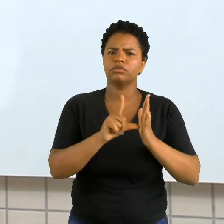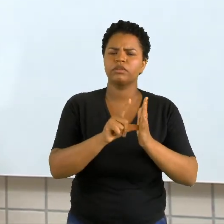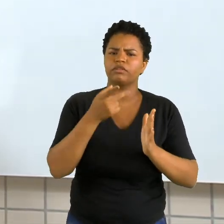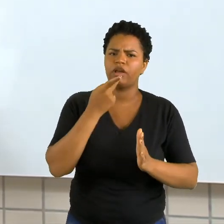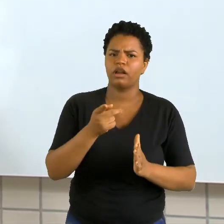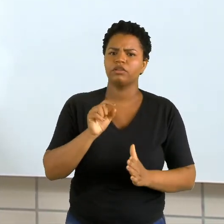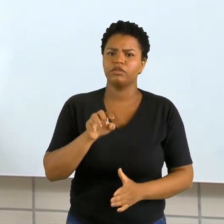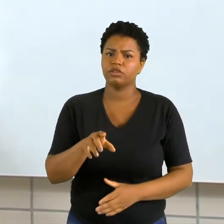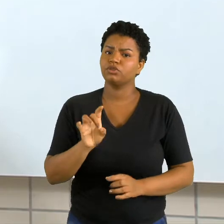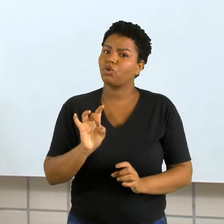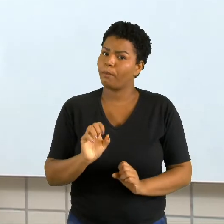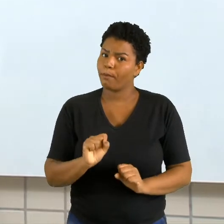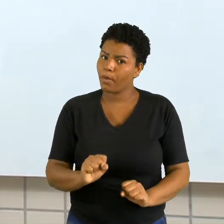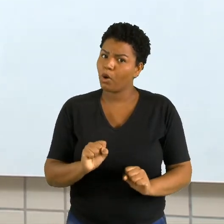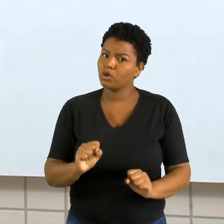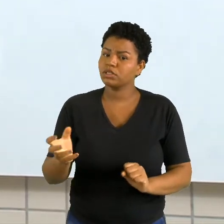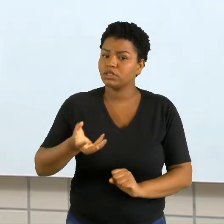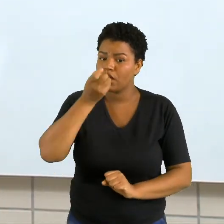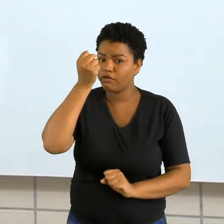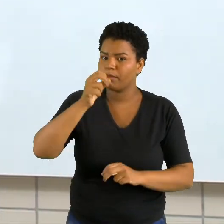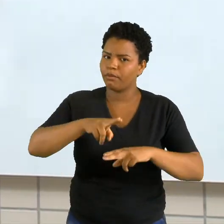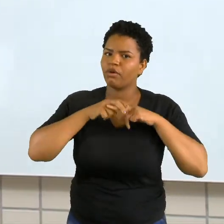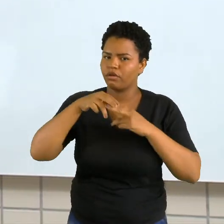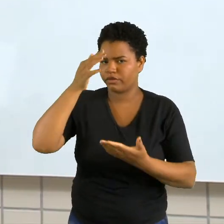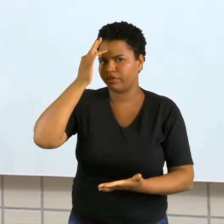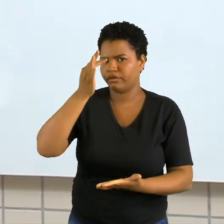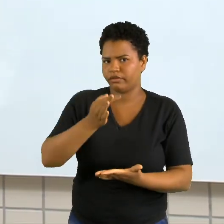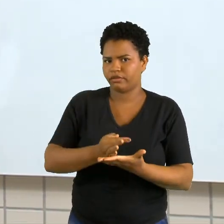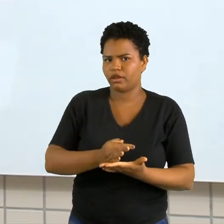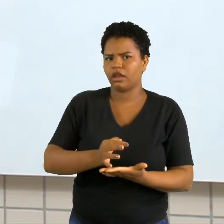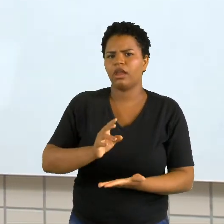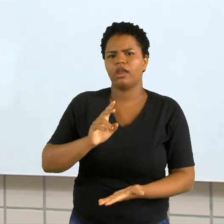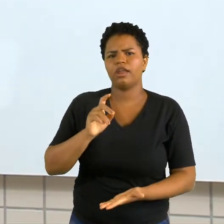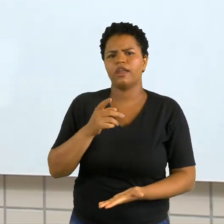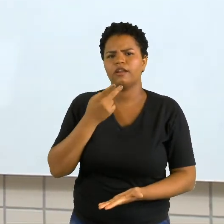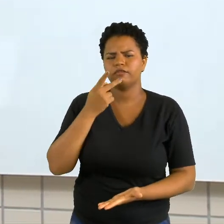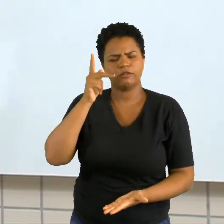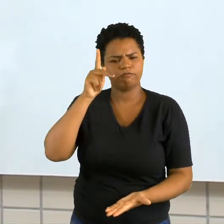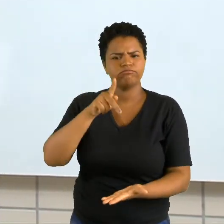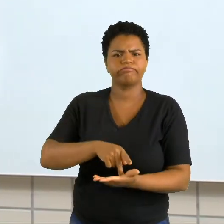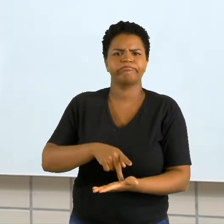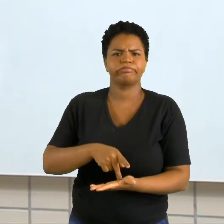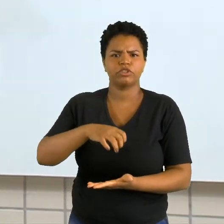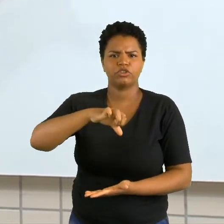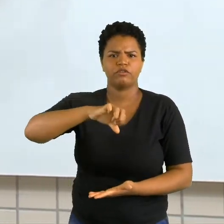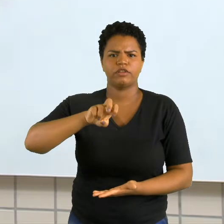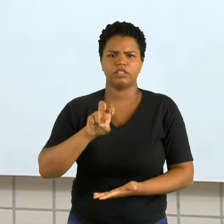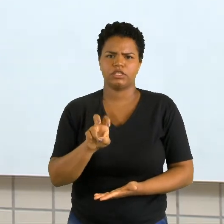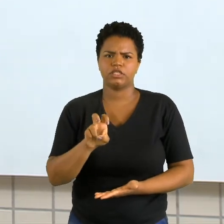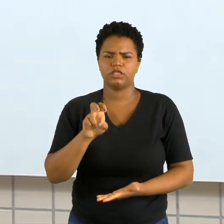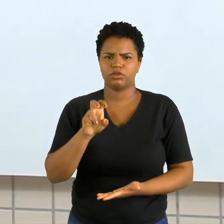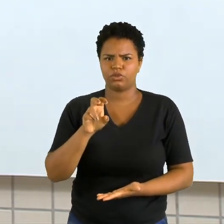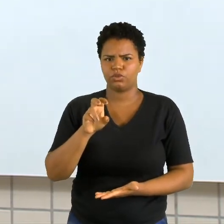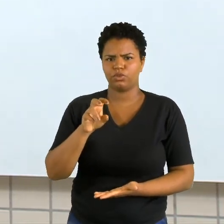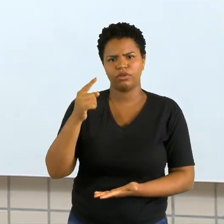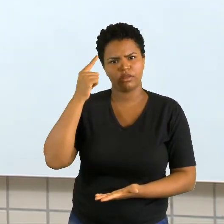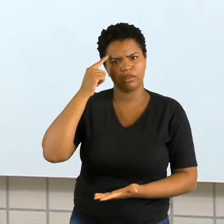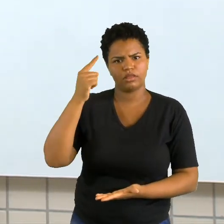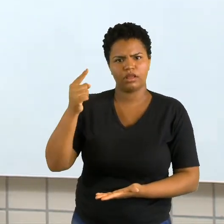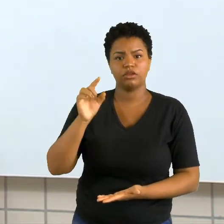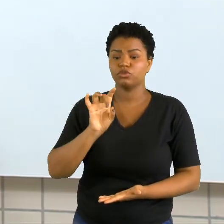nova religião chamada luteranismo. Daí os católicos vão chamar essas novas religiões que vão surgir